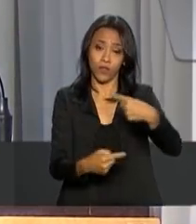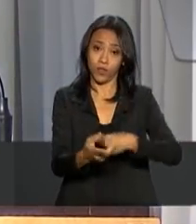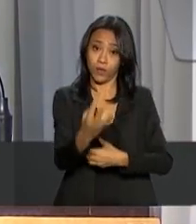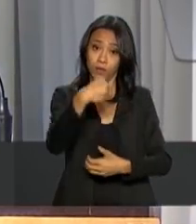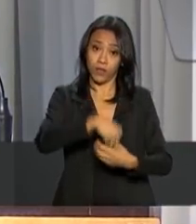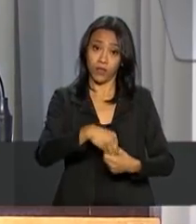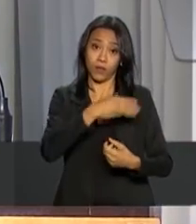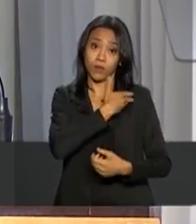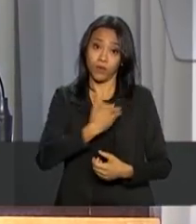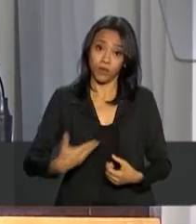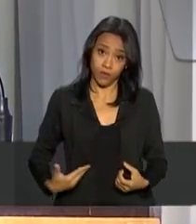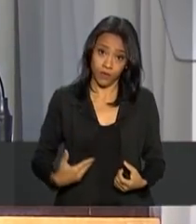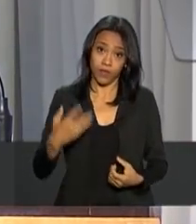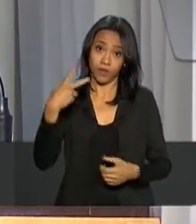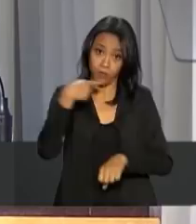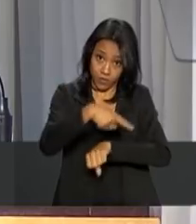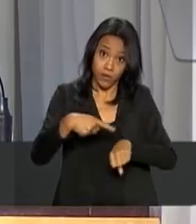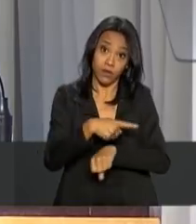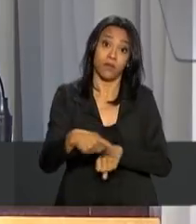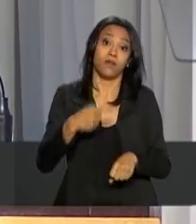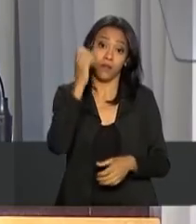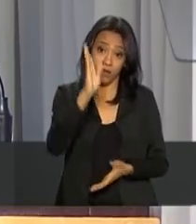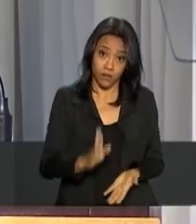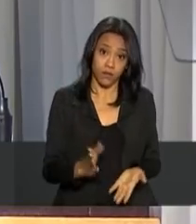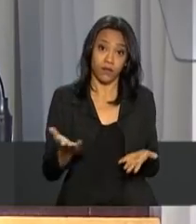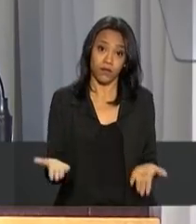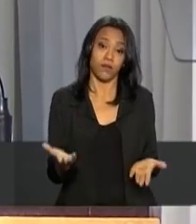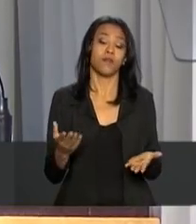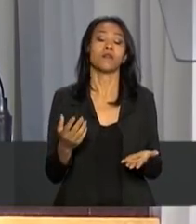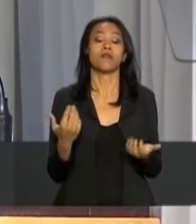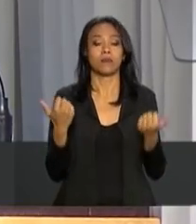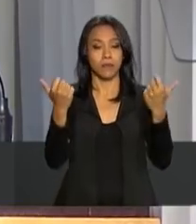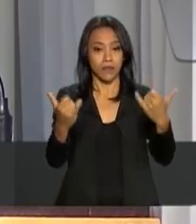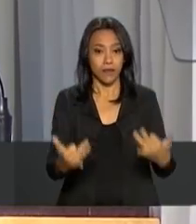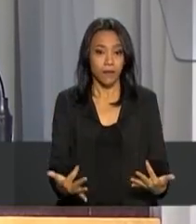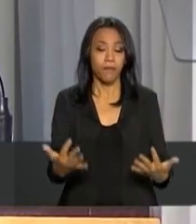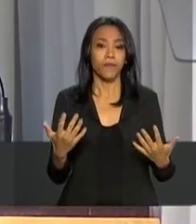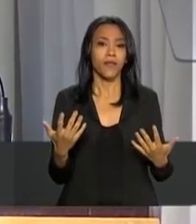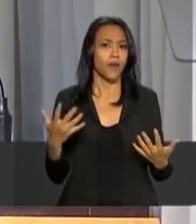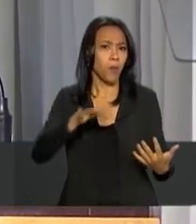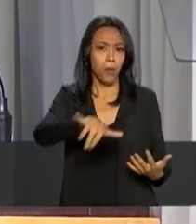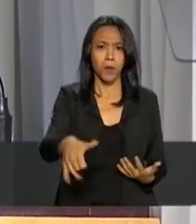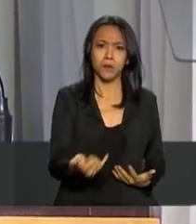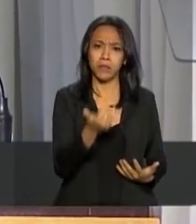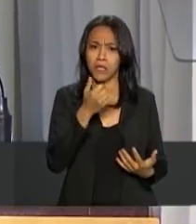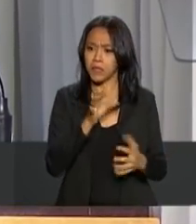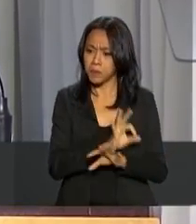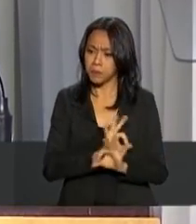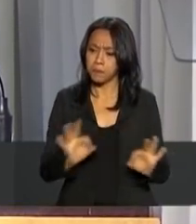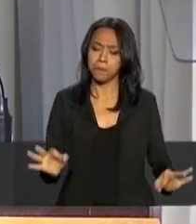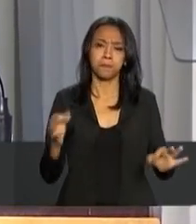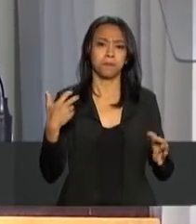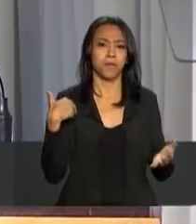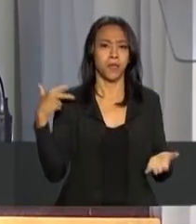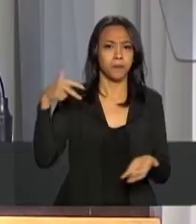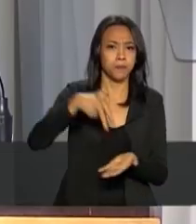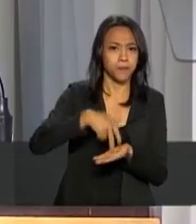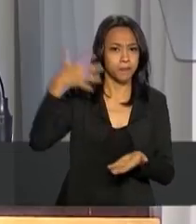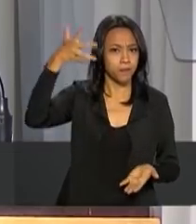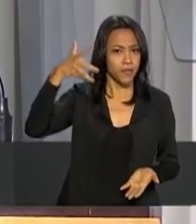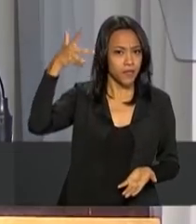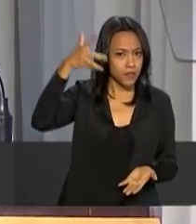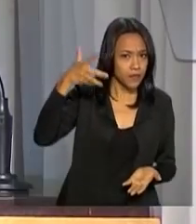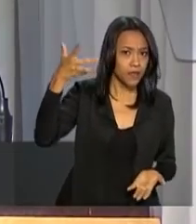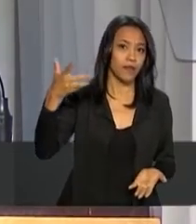do nosso país. E é uma oportunidade extraordinária que estão me dando, porque me dão esta palavra, me